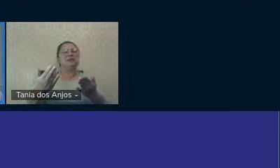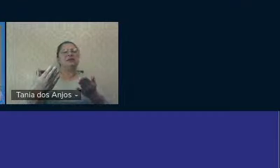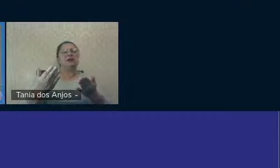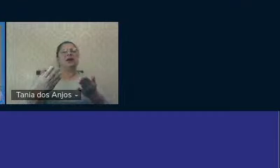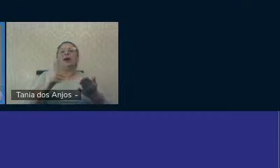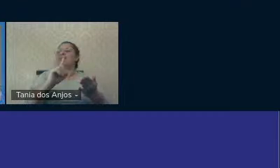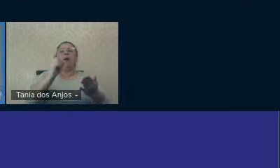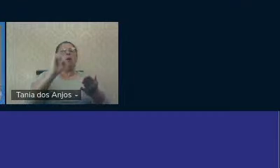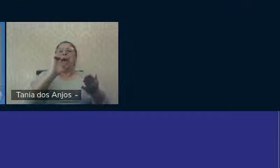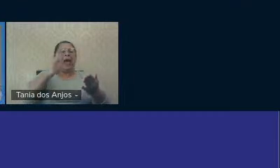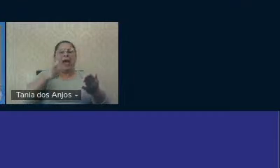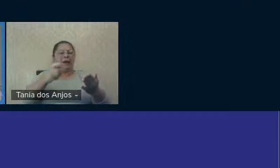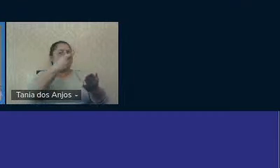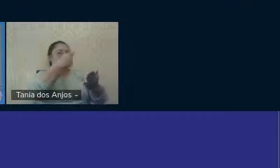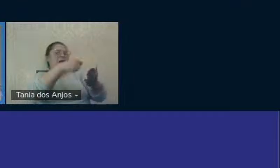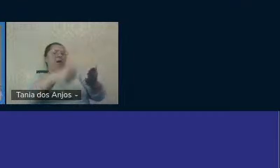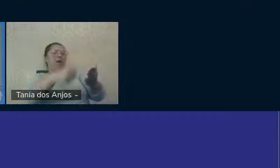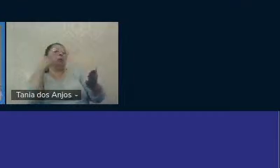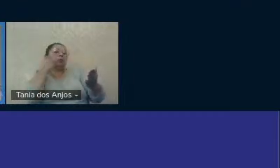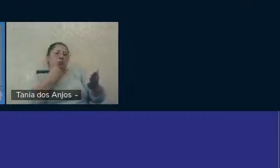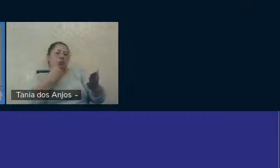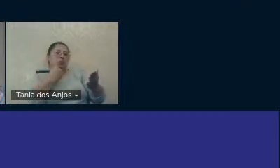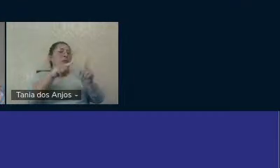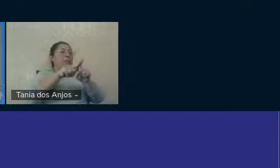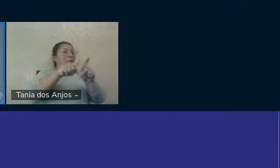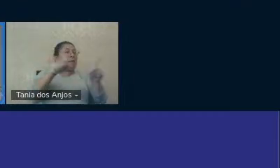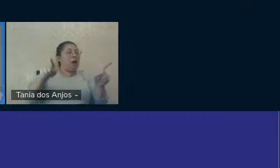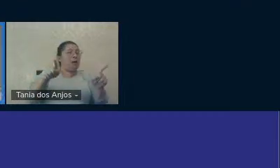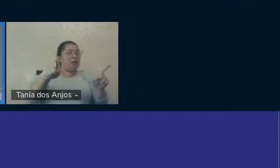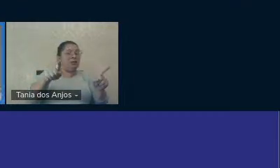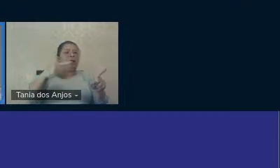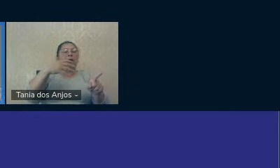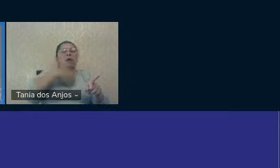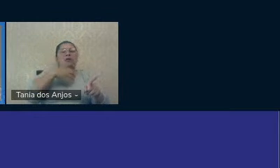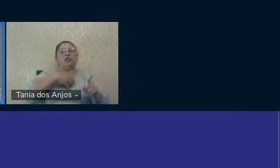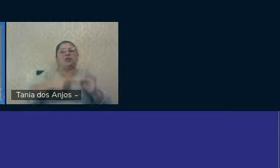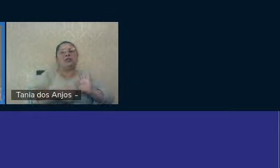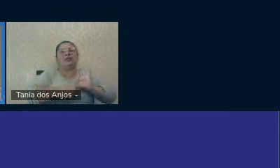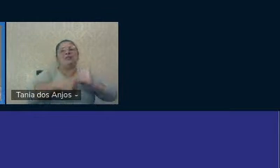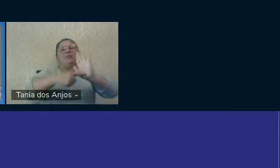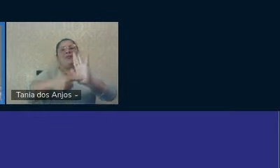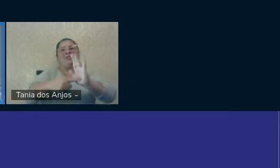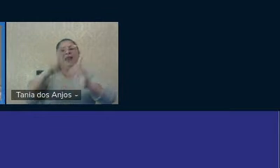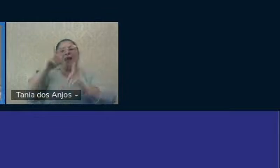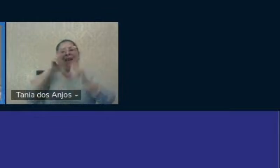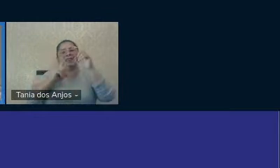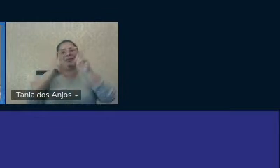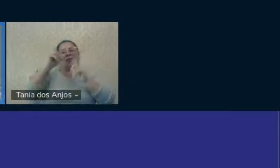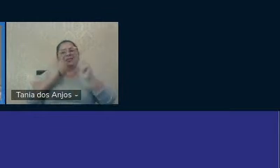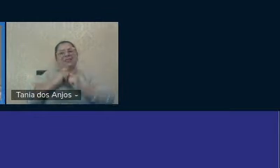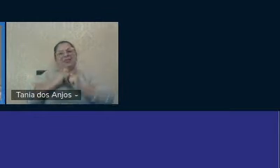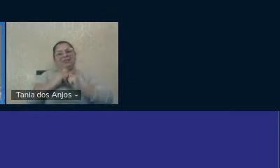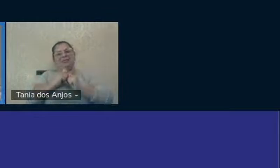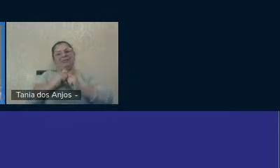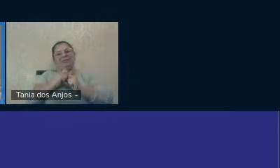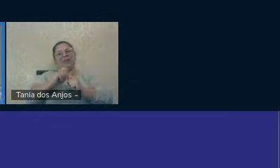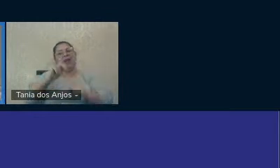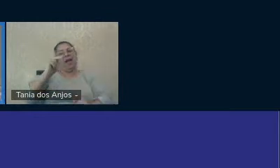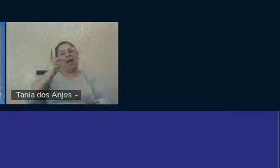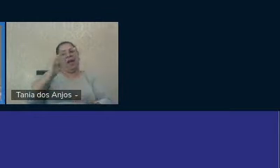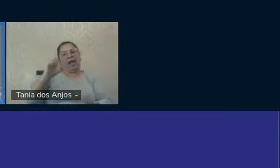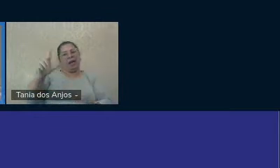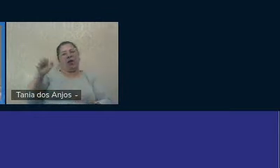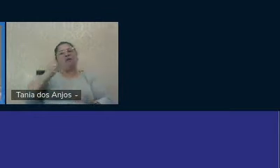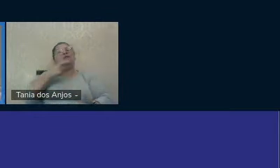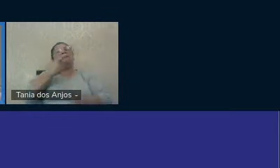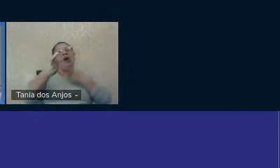escrita por surdos, né? Ela é uma forma de expressão, né? O Hélio coloca assim, música sinalizada